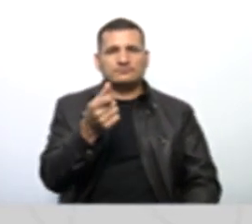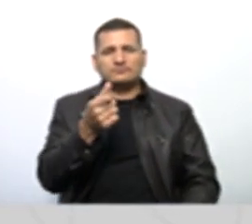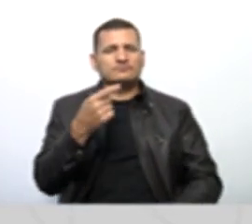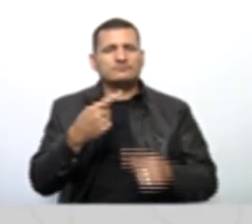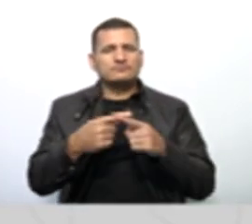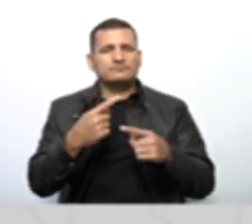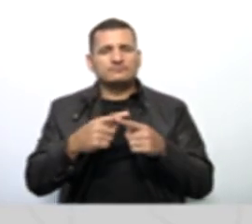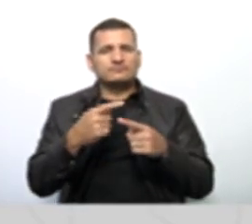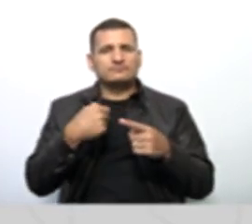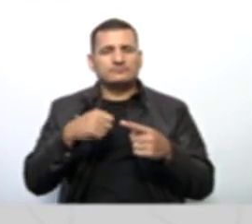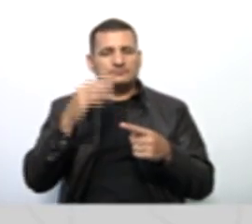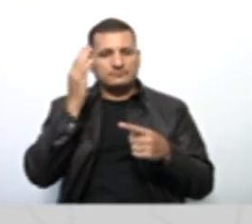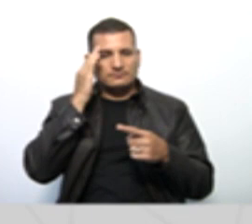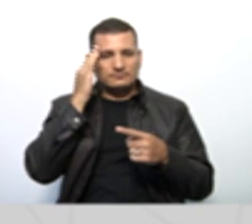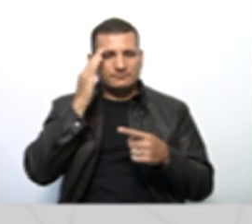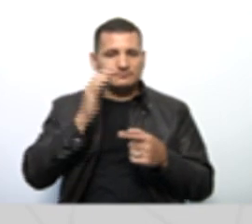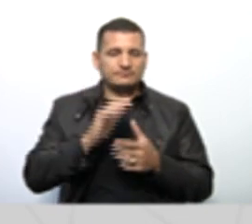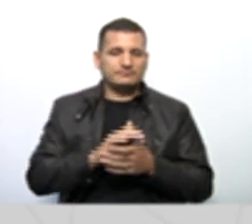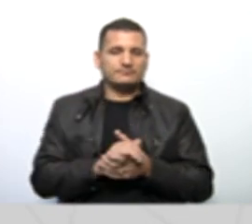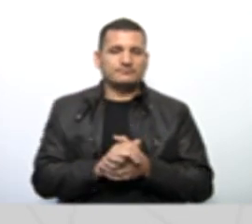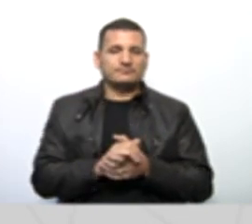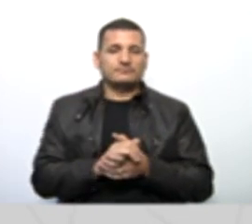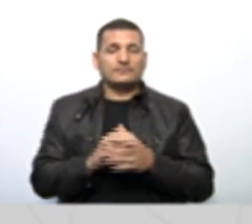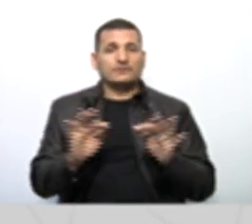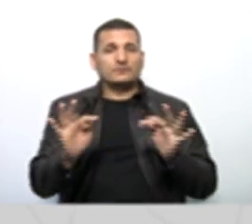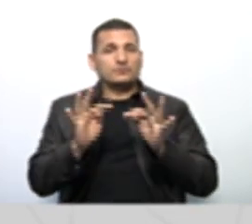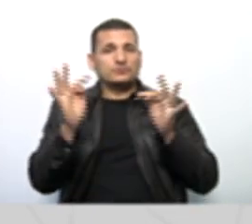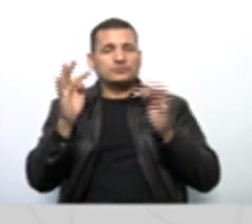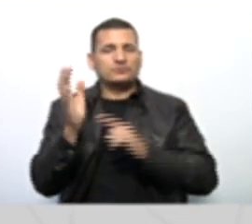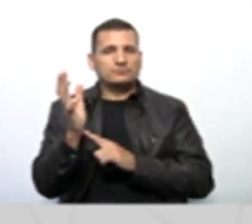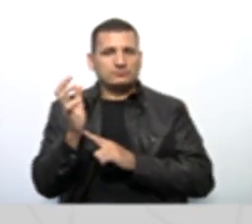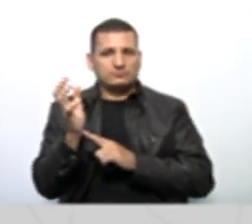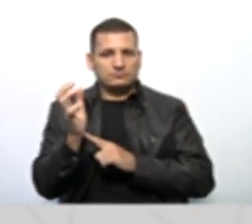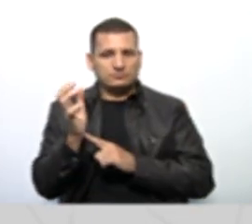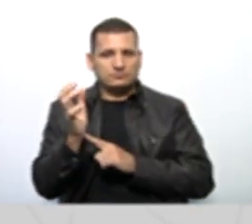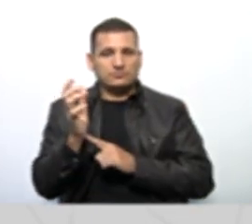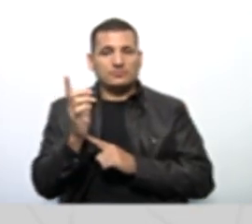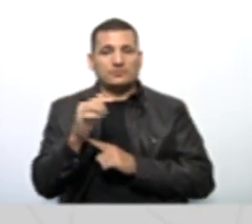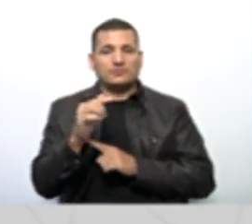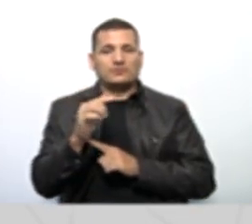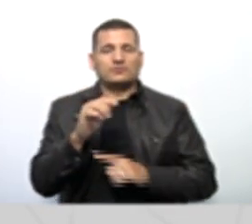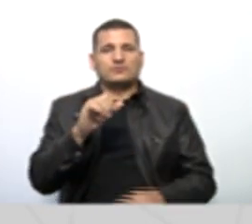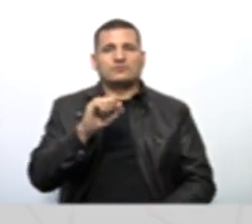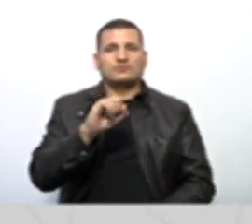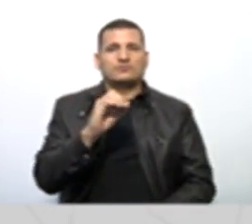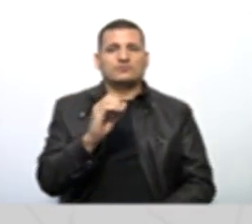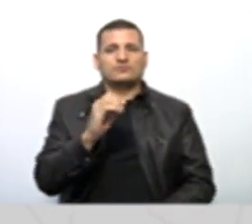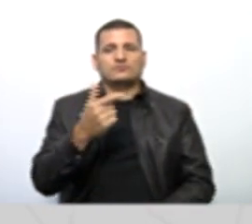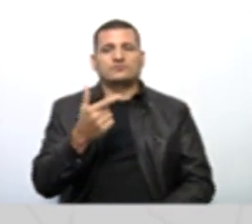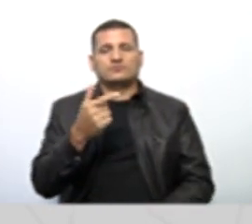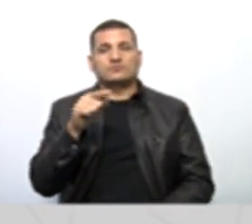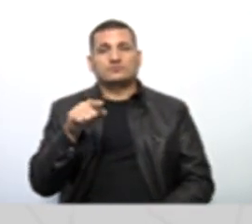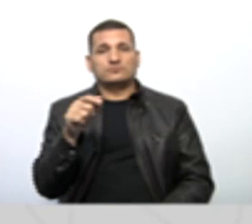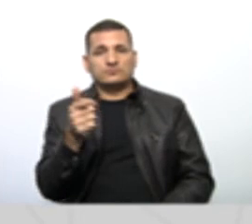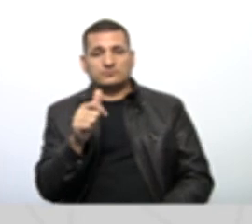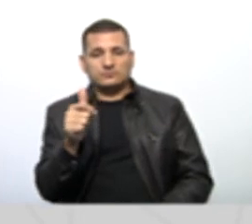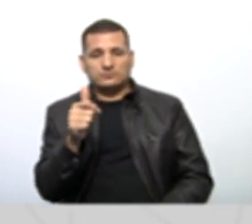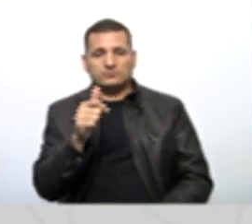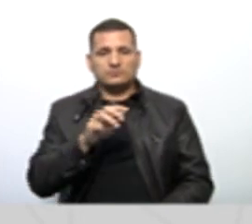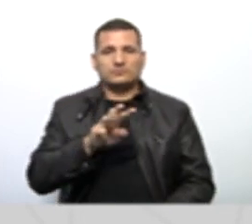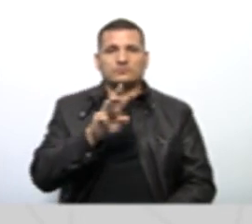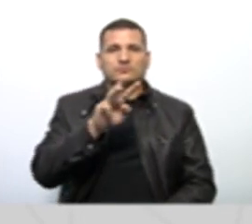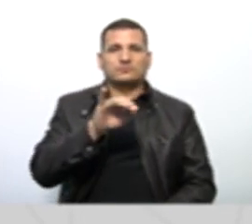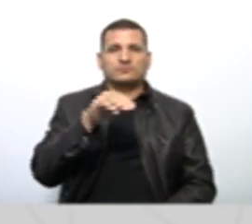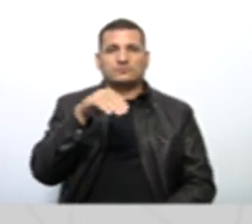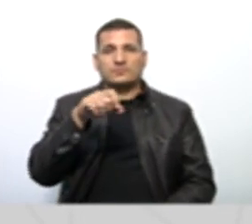saber disso a tecnologia é o arles pessoal padrão 802.11 ok o imax